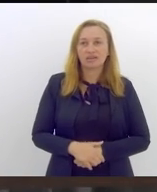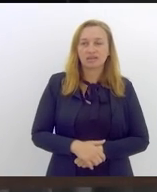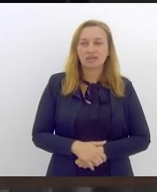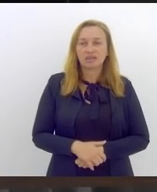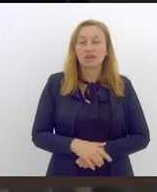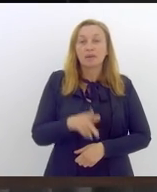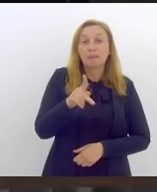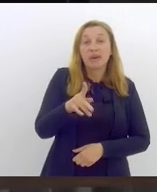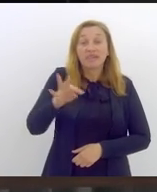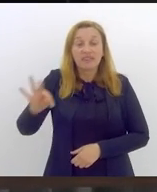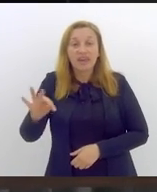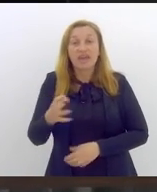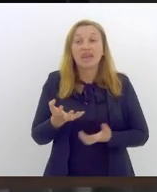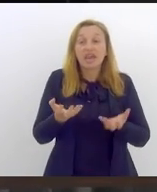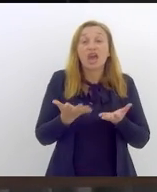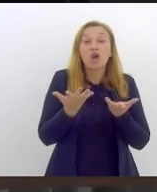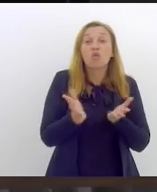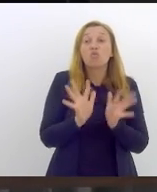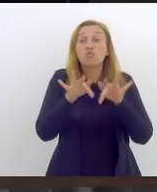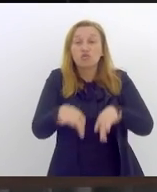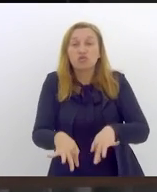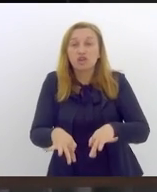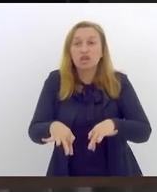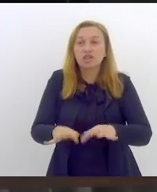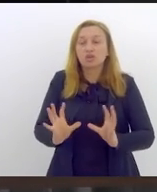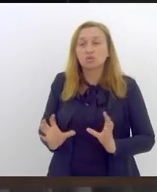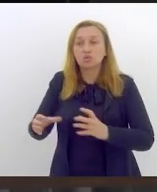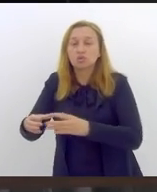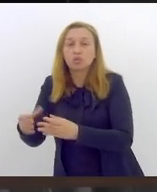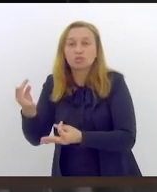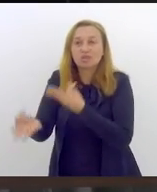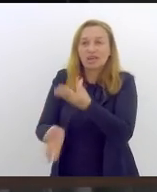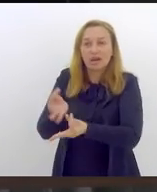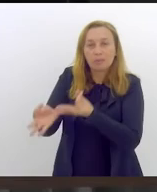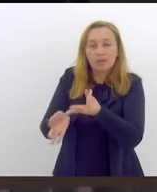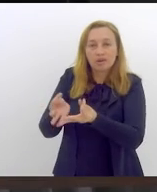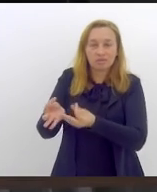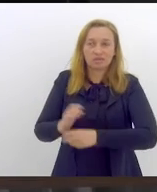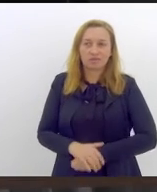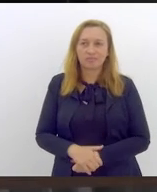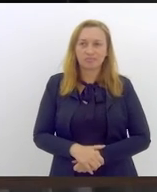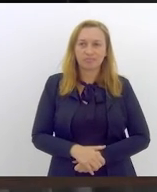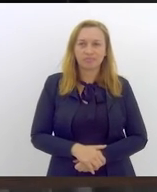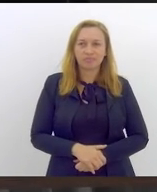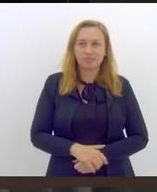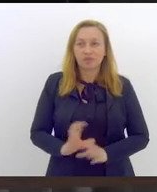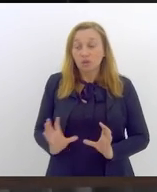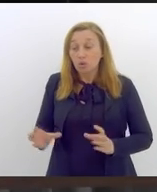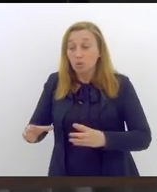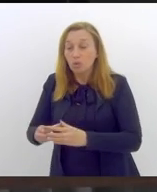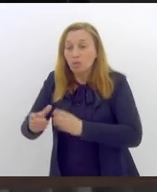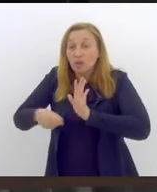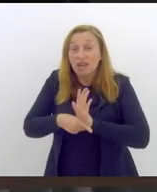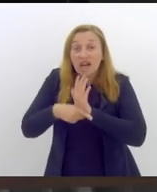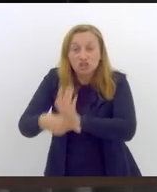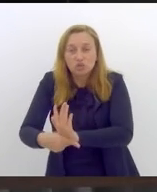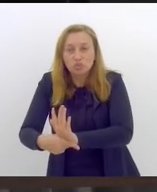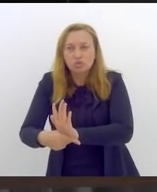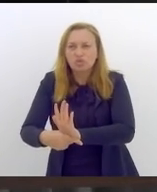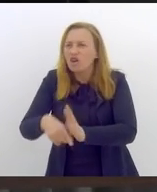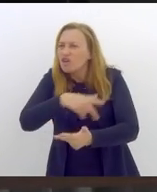o PT que é o fim das Comunidades terapêuticas comunidades que ajudaram